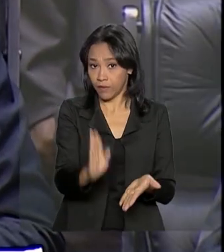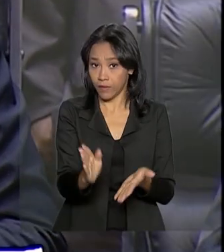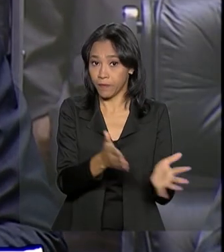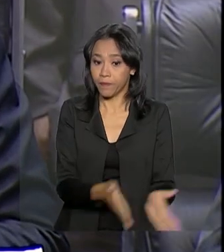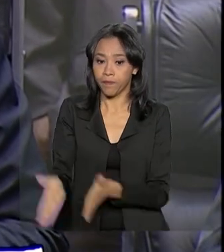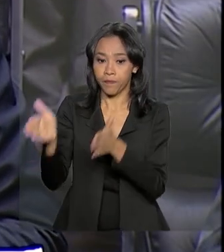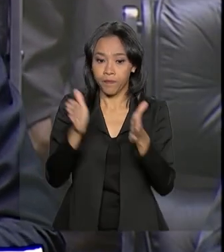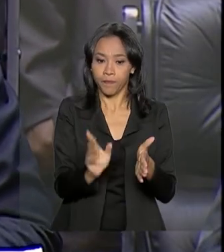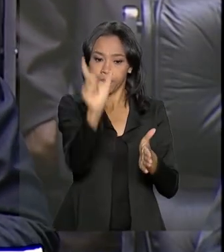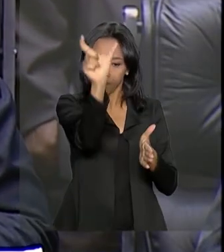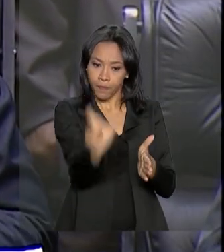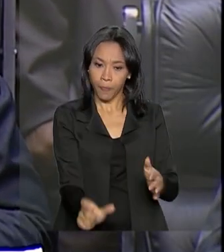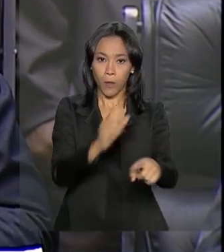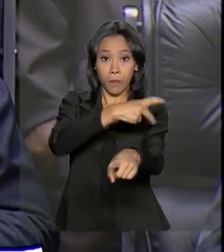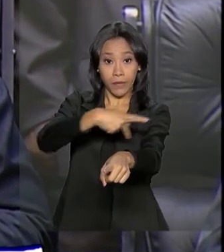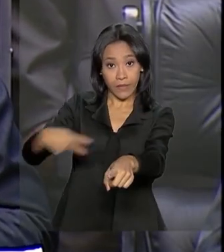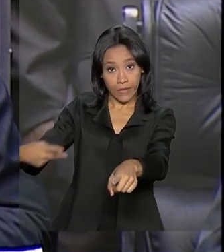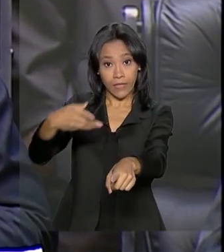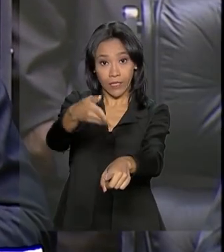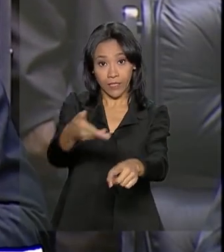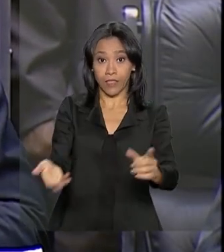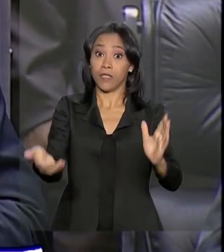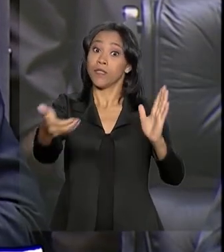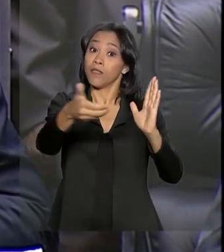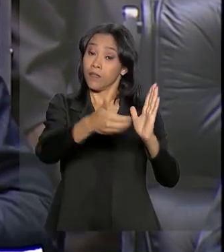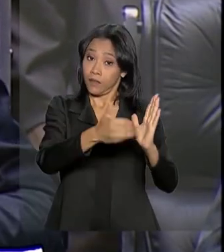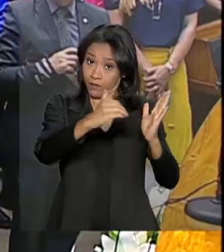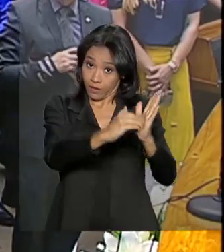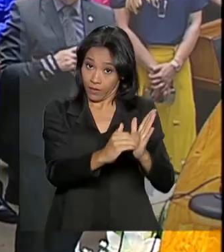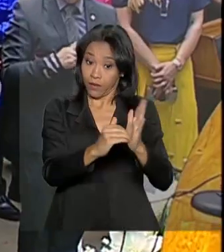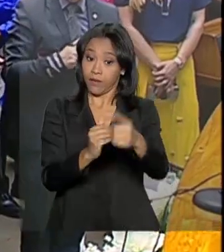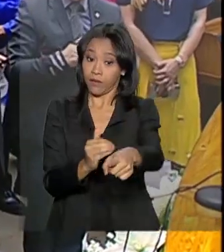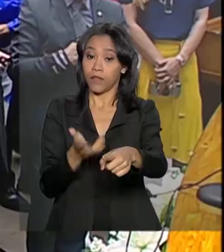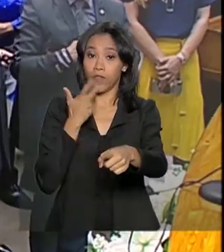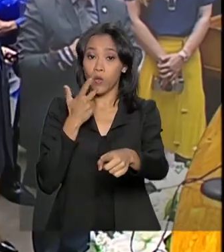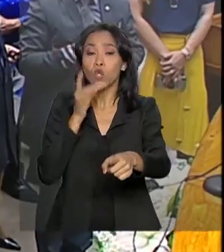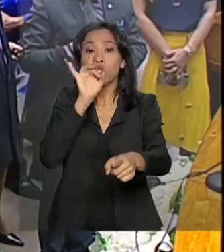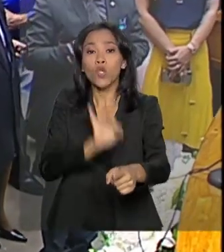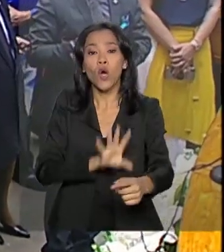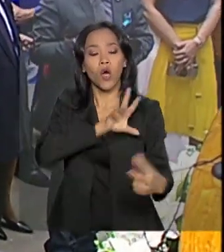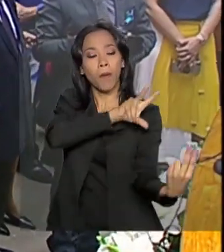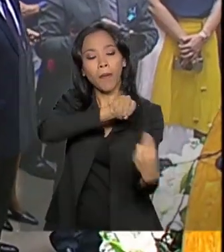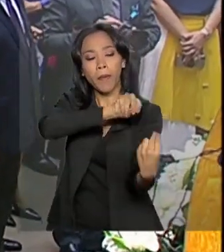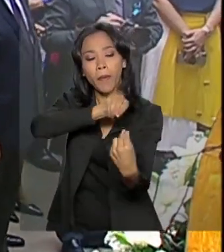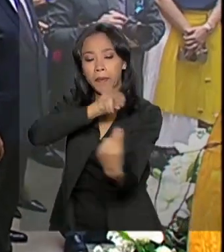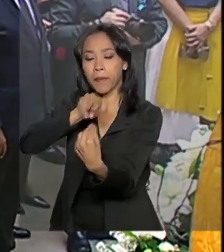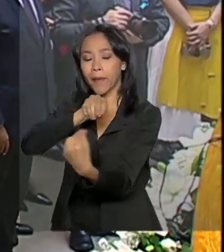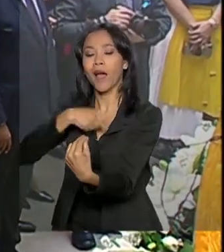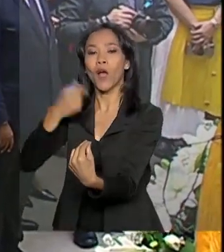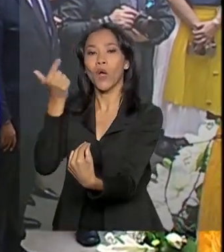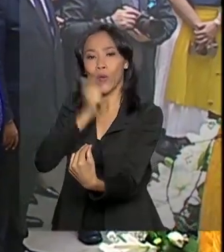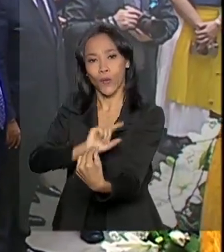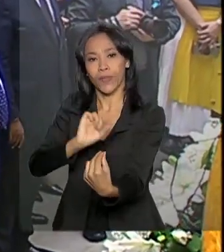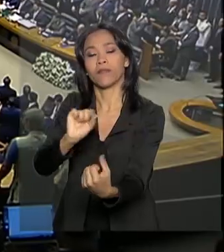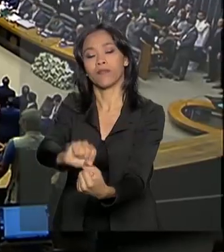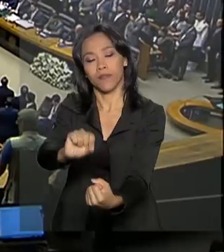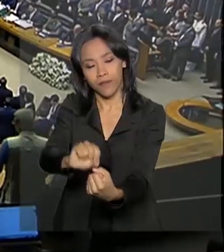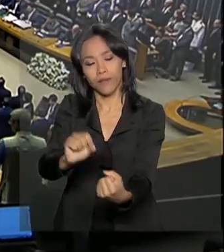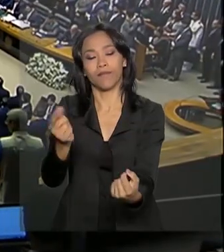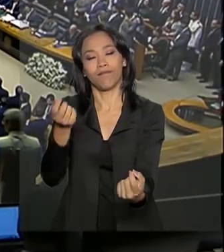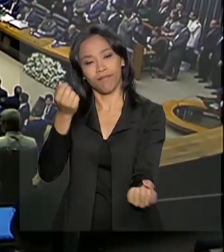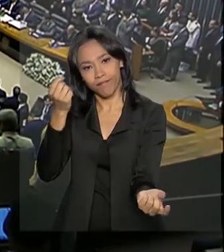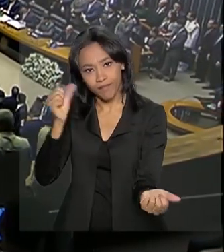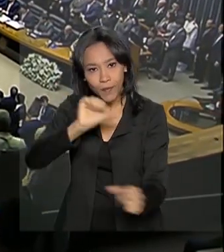presidente do Senado, Davi Alcolumbre, acredita que só com o diálogo será possível fazer mudanças e